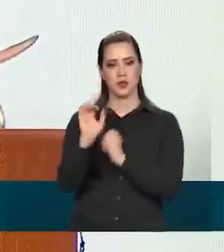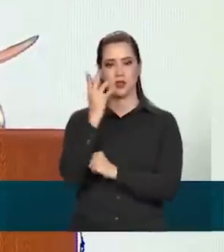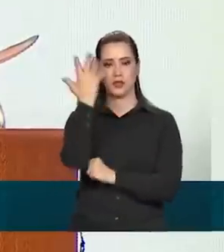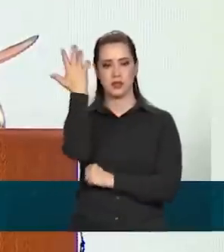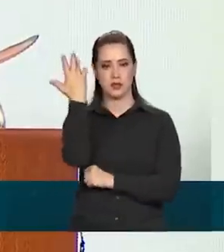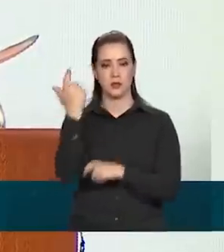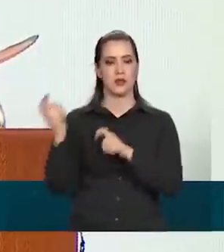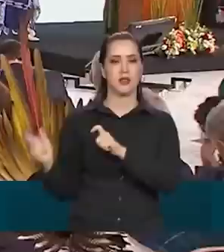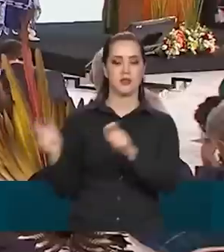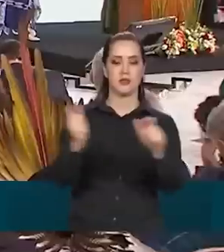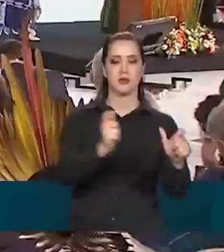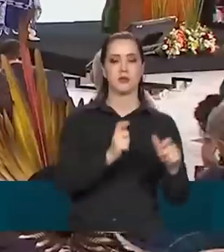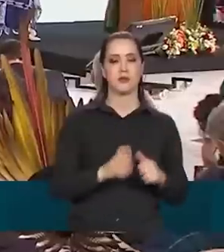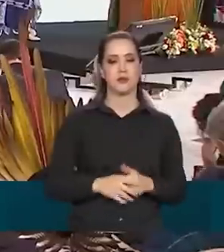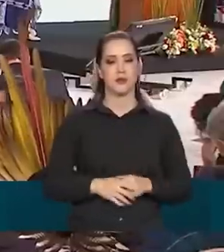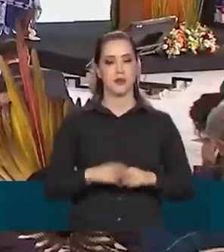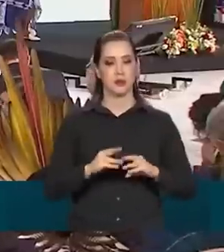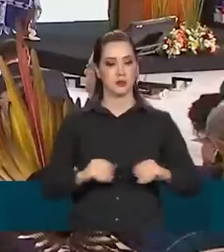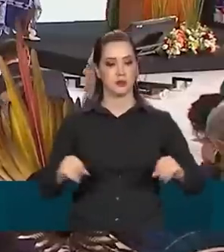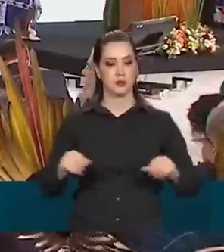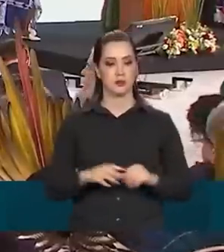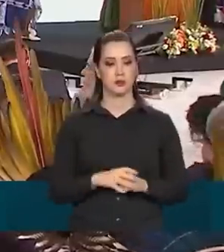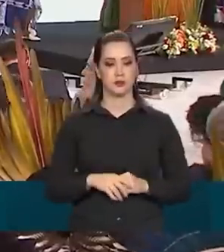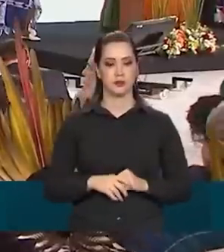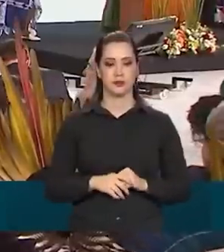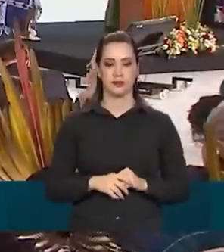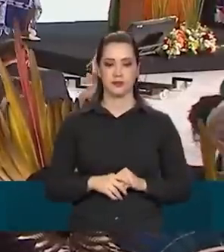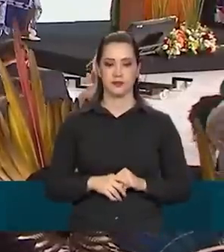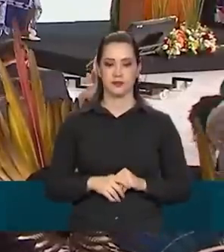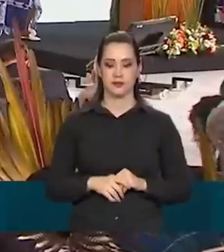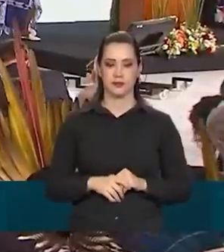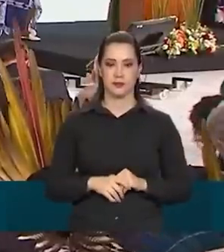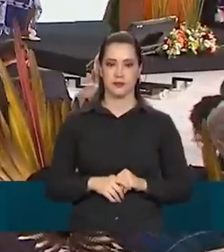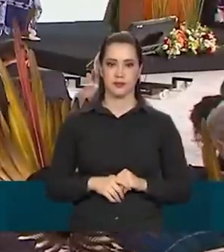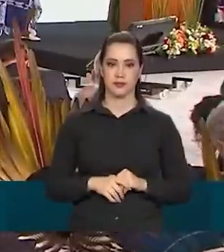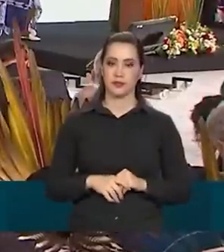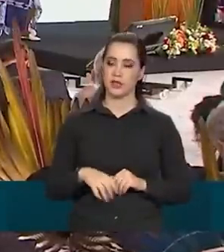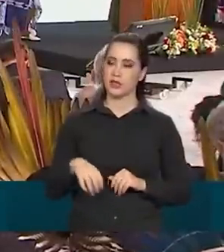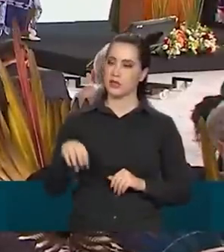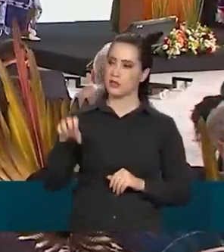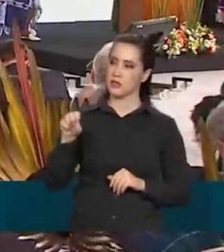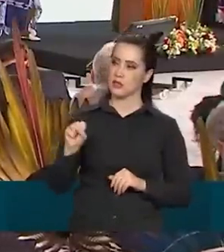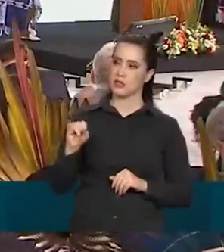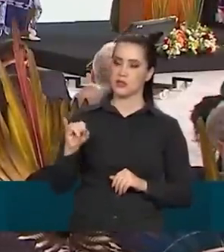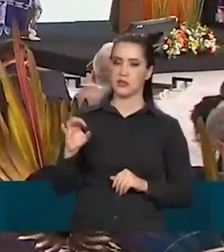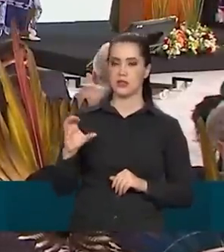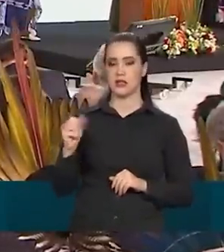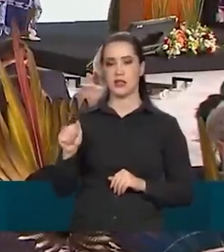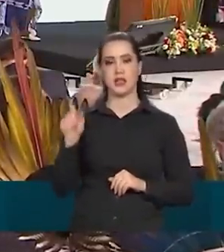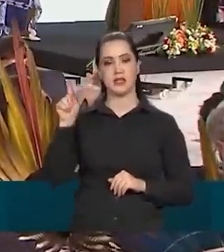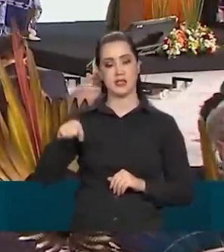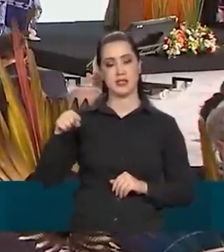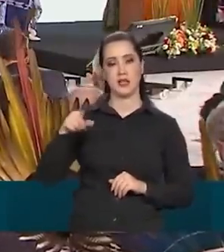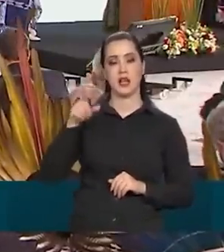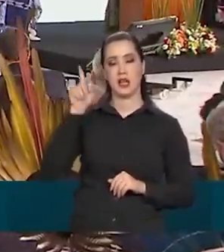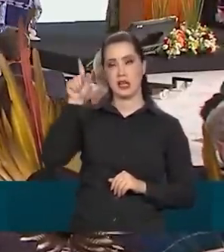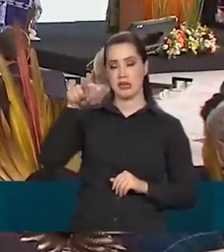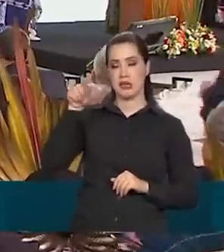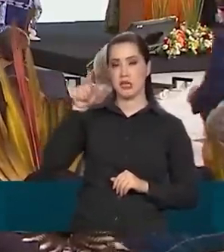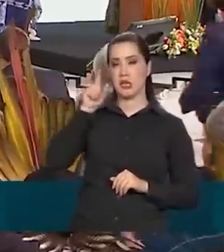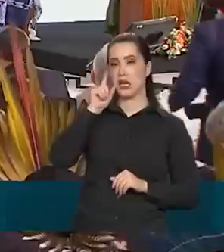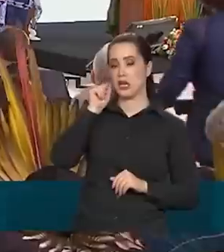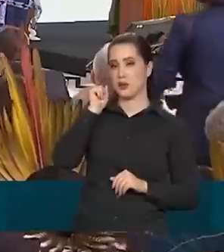Ambientais e Territoriais Indígenas. A sexta Pitaguari do Estado do Ceará, Nordeste Brasileiro,